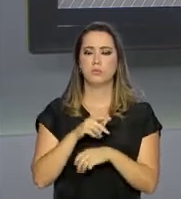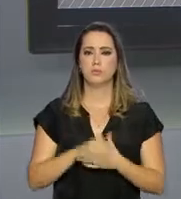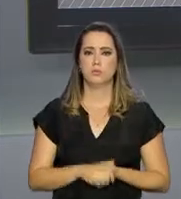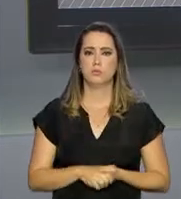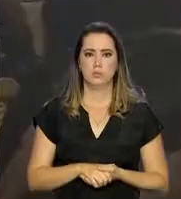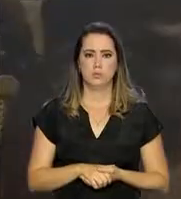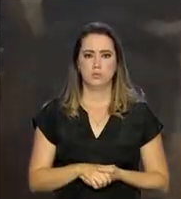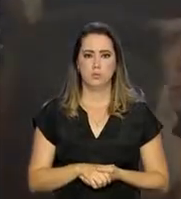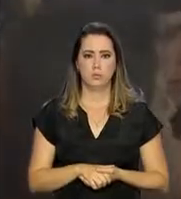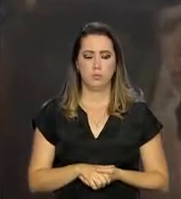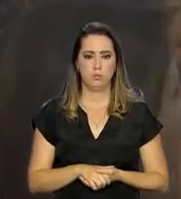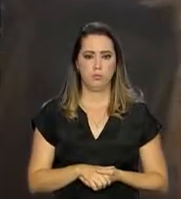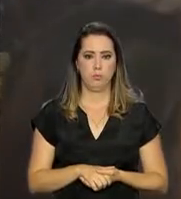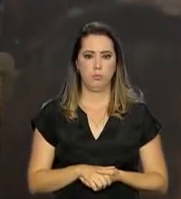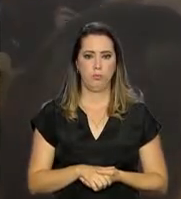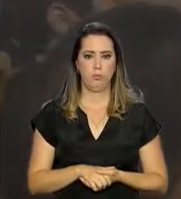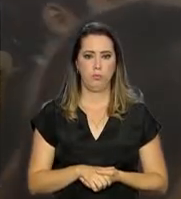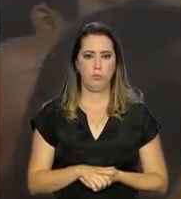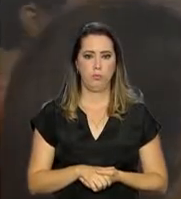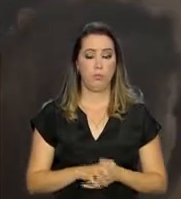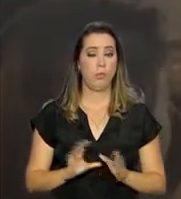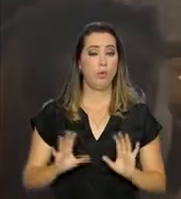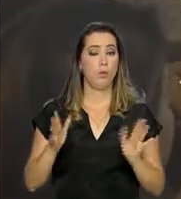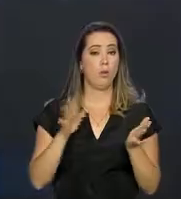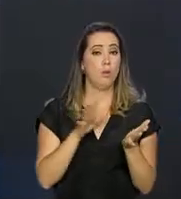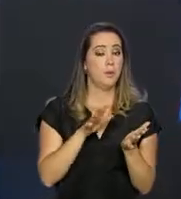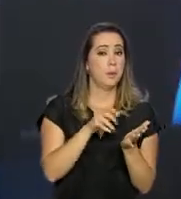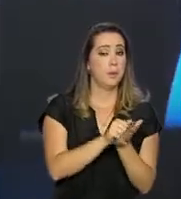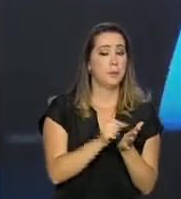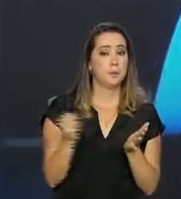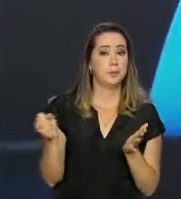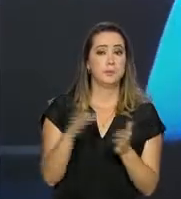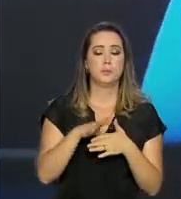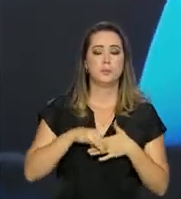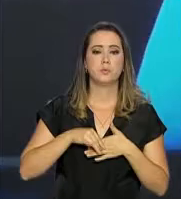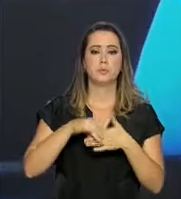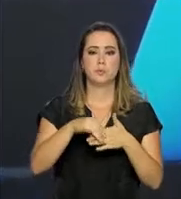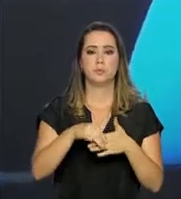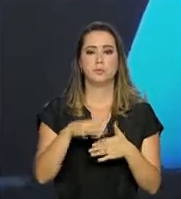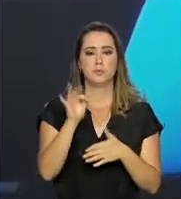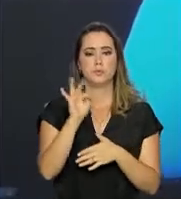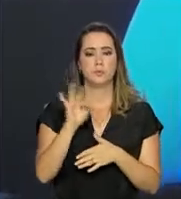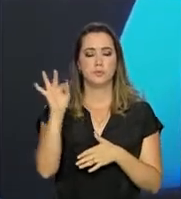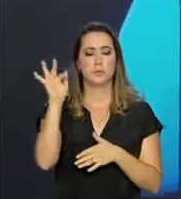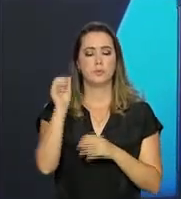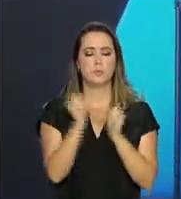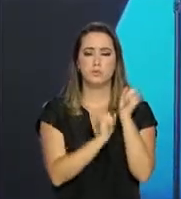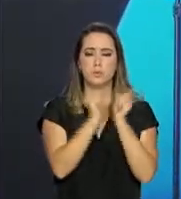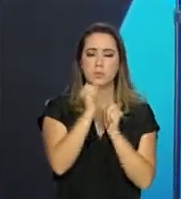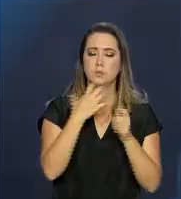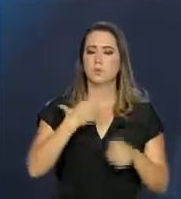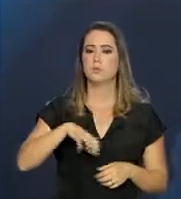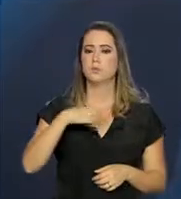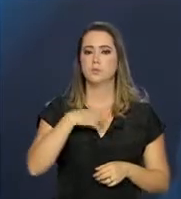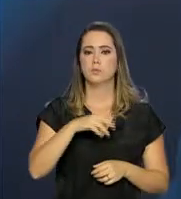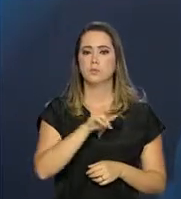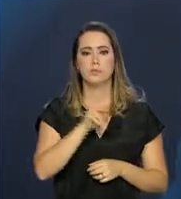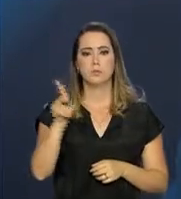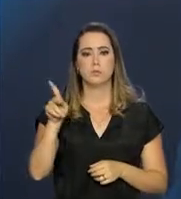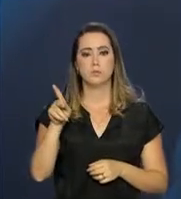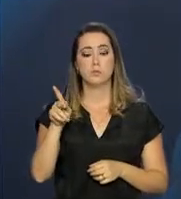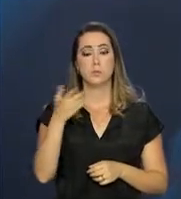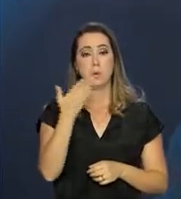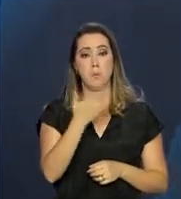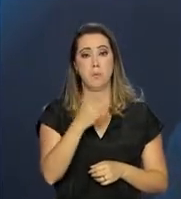país durante a posse da nova diretoria da federação das indústrias do estado da bahia o presidente da